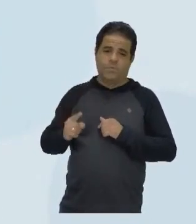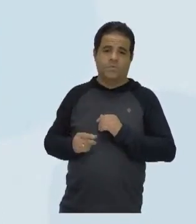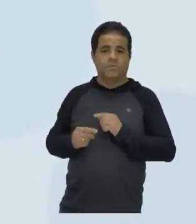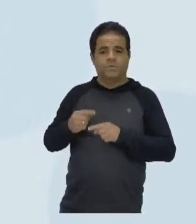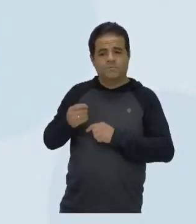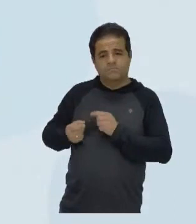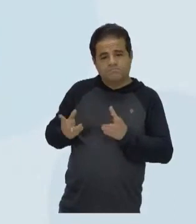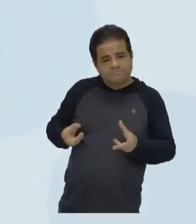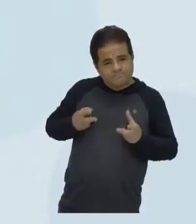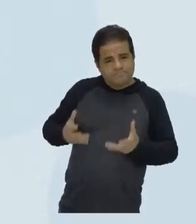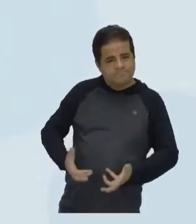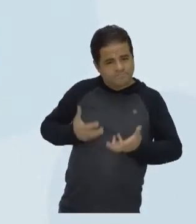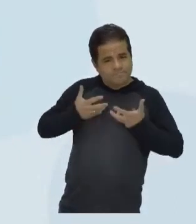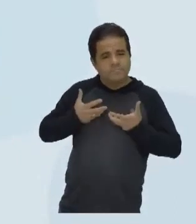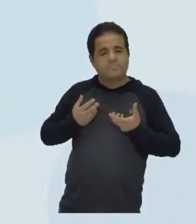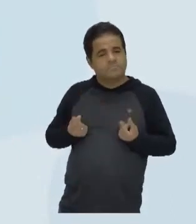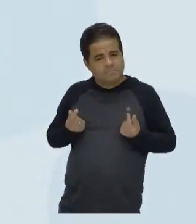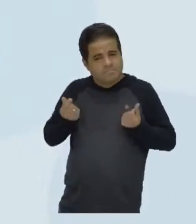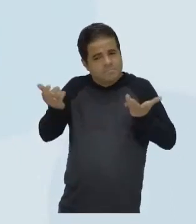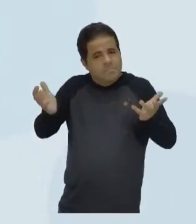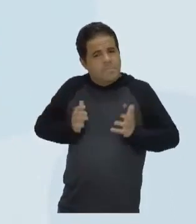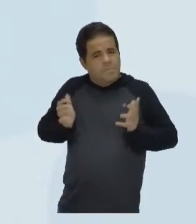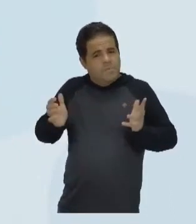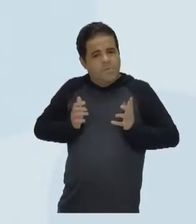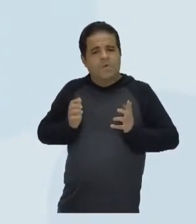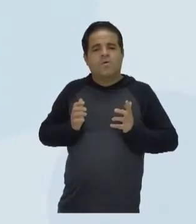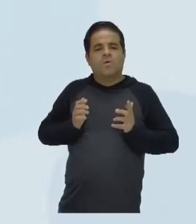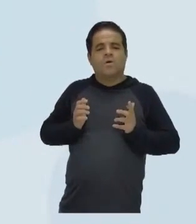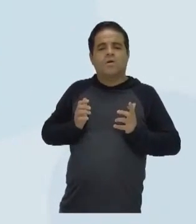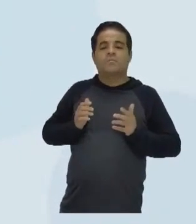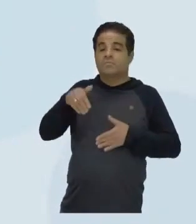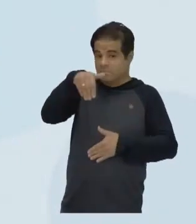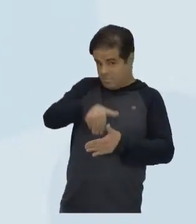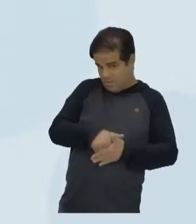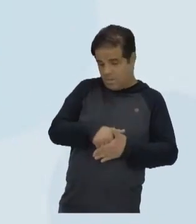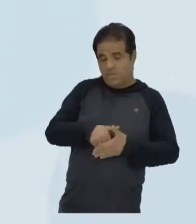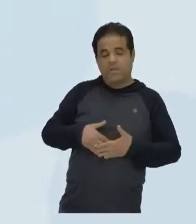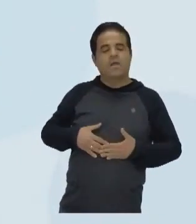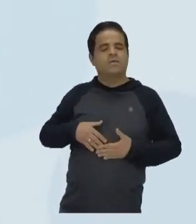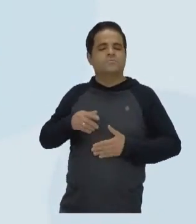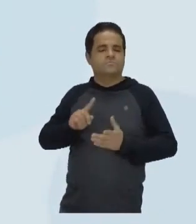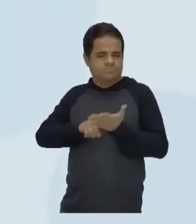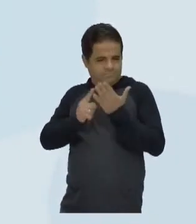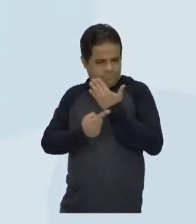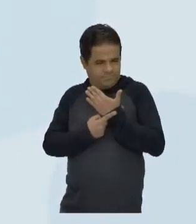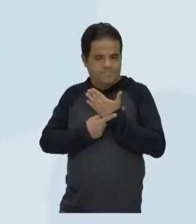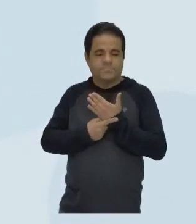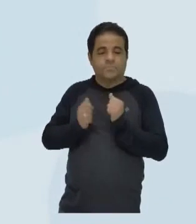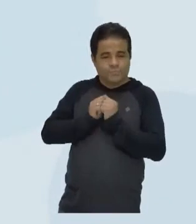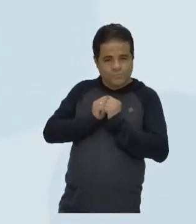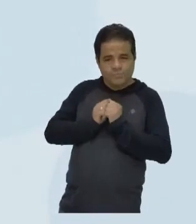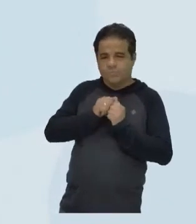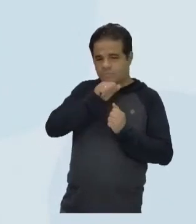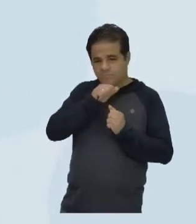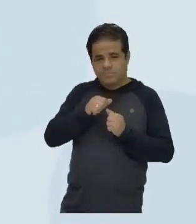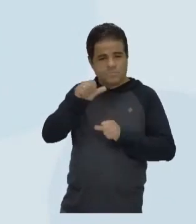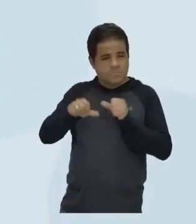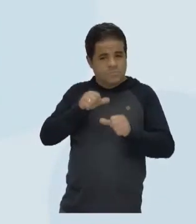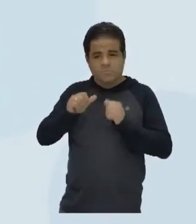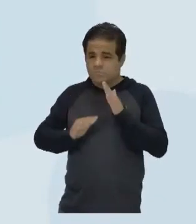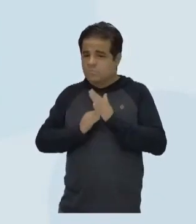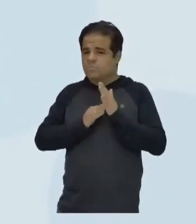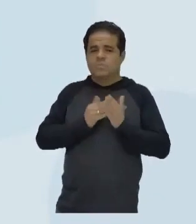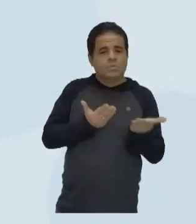nicho de consumidores com alto poder aquisitivo. Ainda na bolsa da mãe, eles mostram que mudaram as fronteiras entre o jovem e o